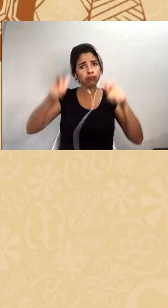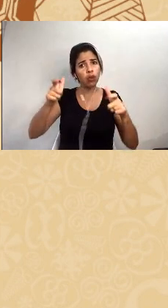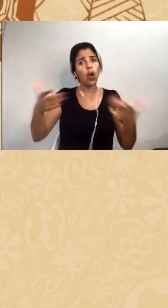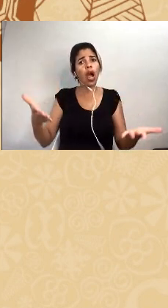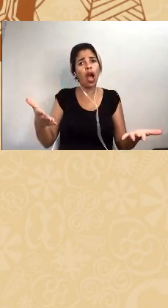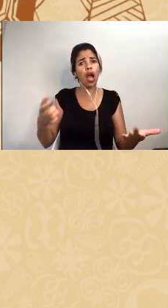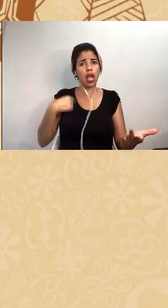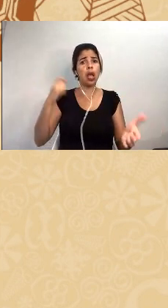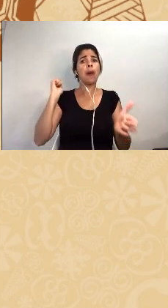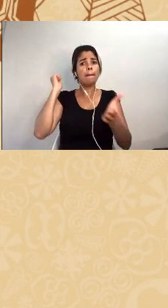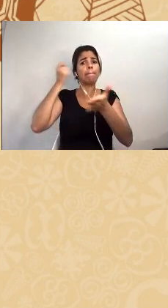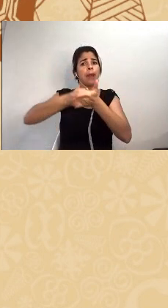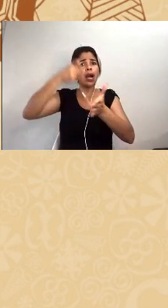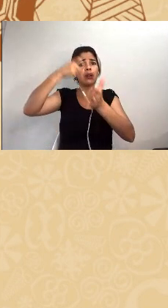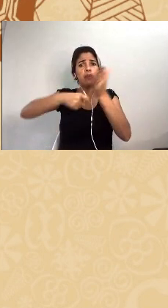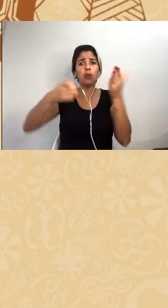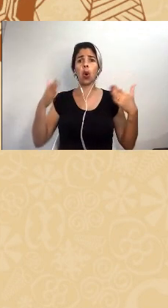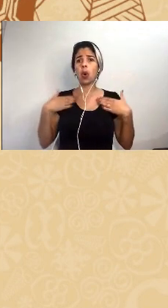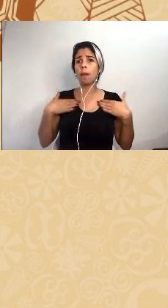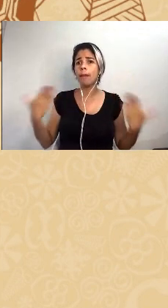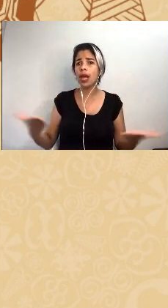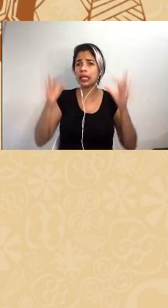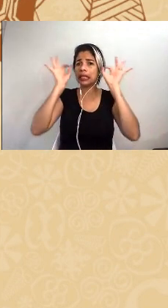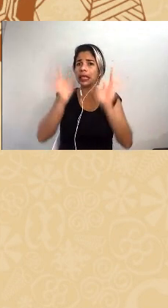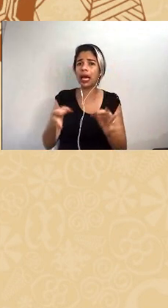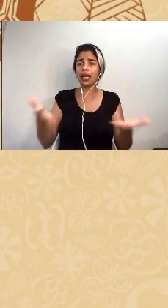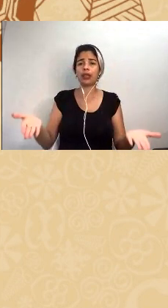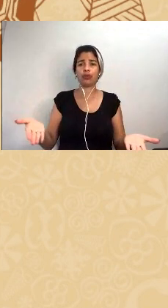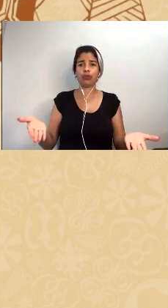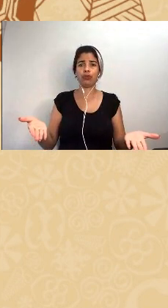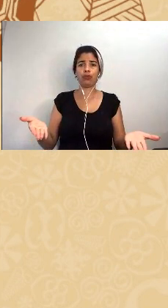Olha, eu pago os meus impostos.